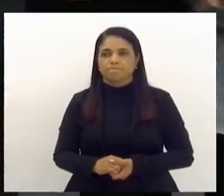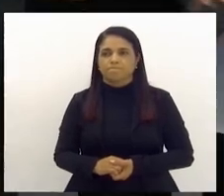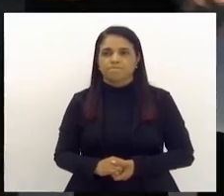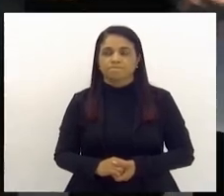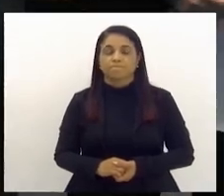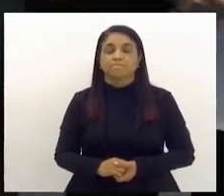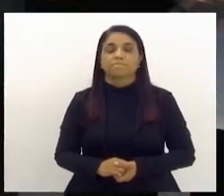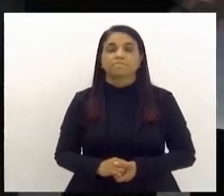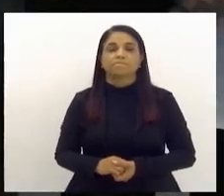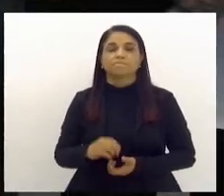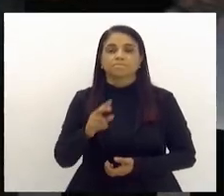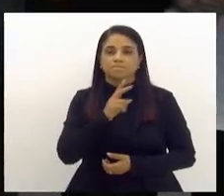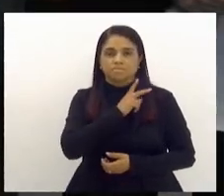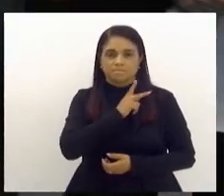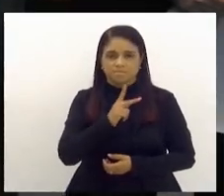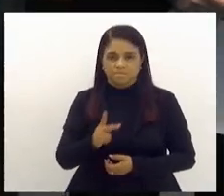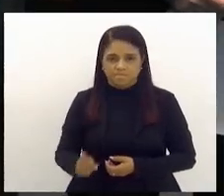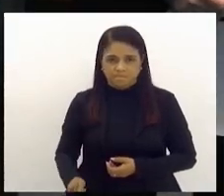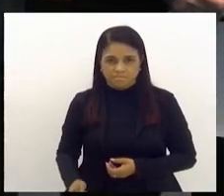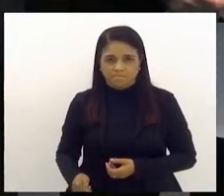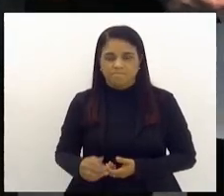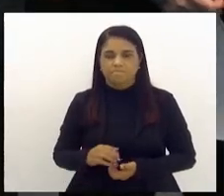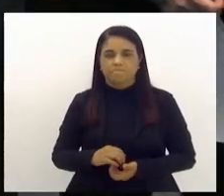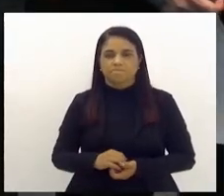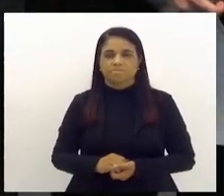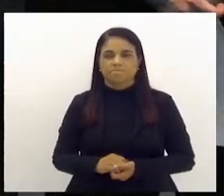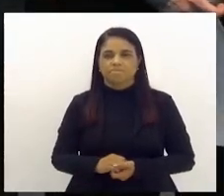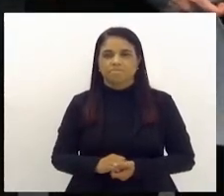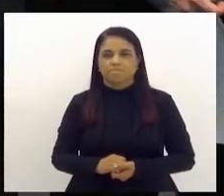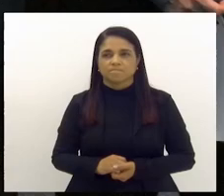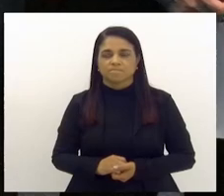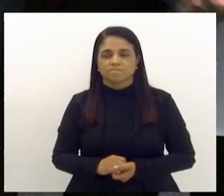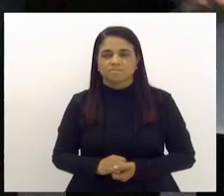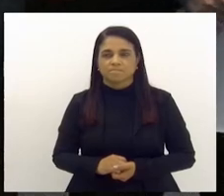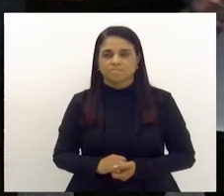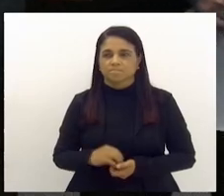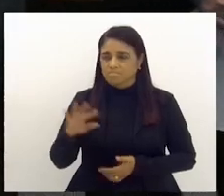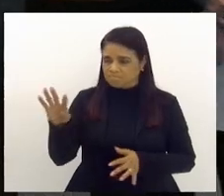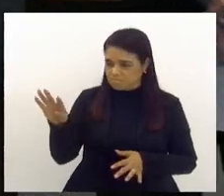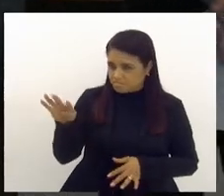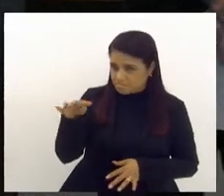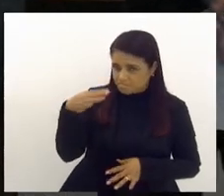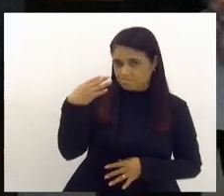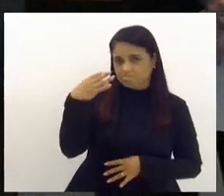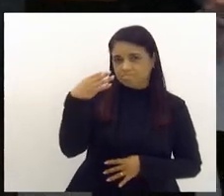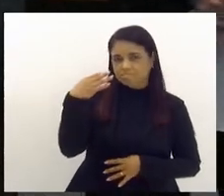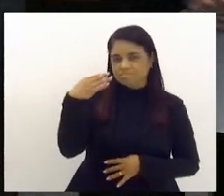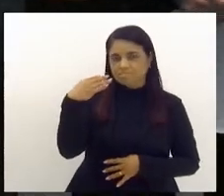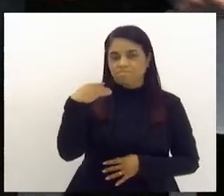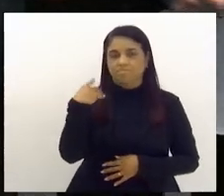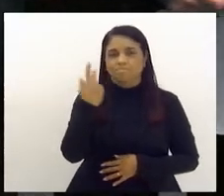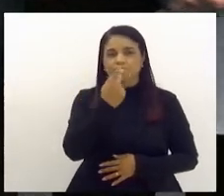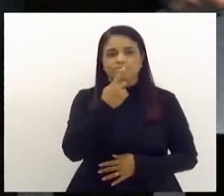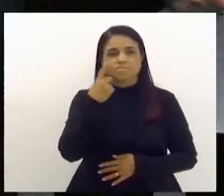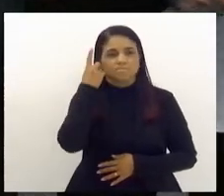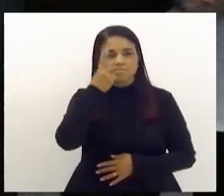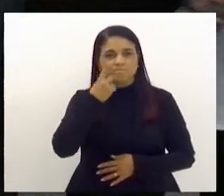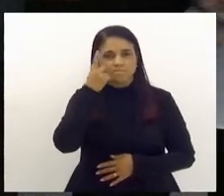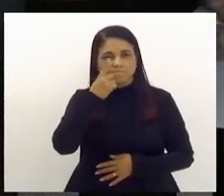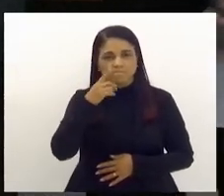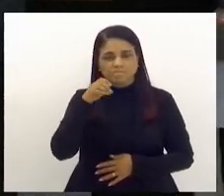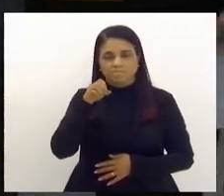Senhor presidente, eu queria a atenção do deputado